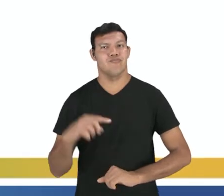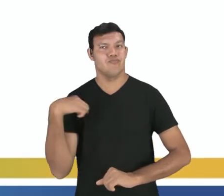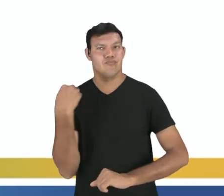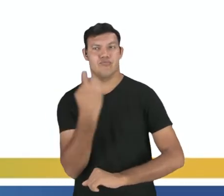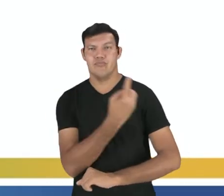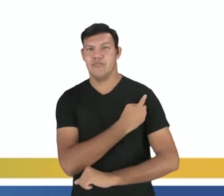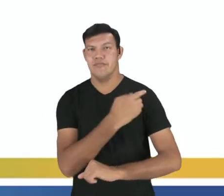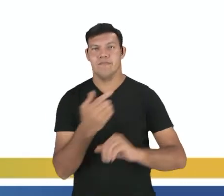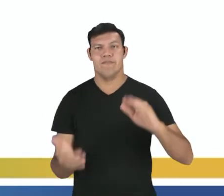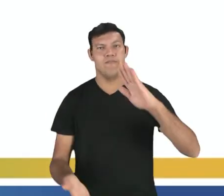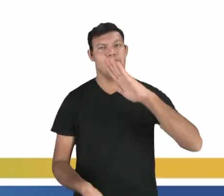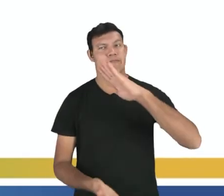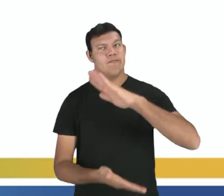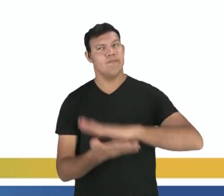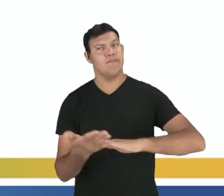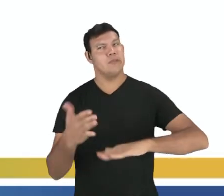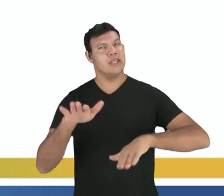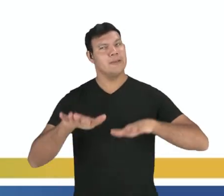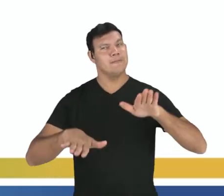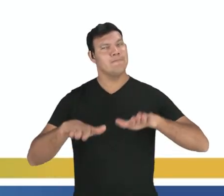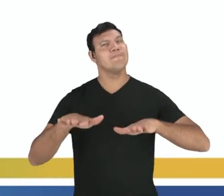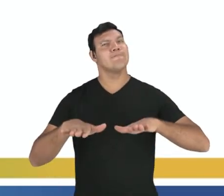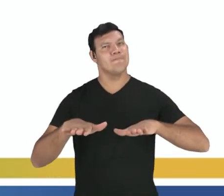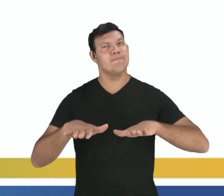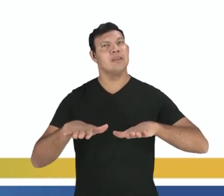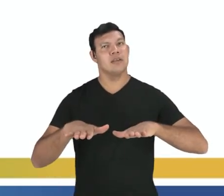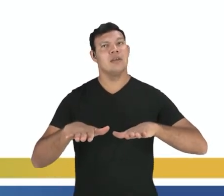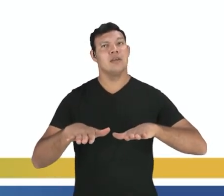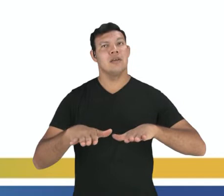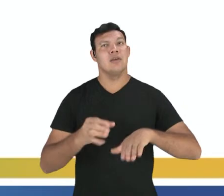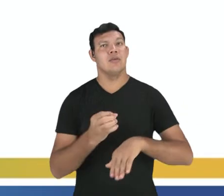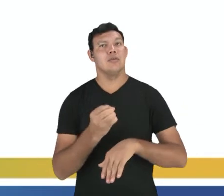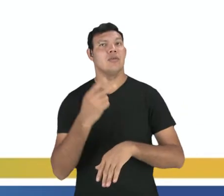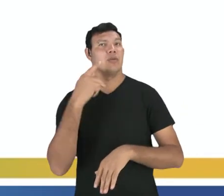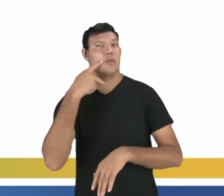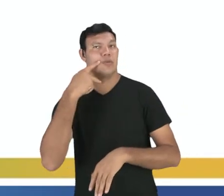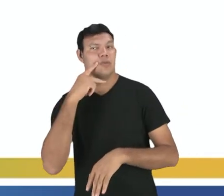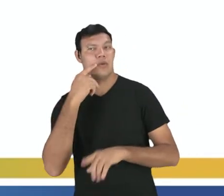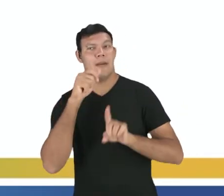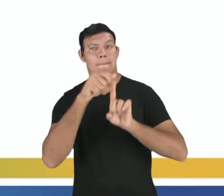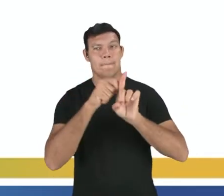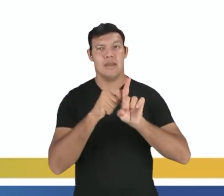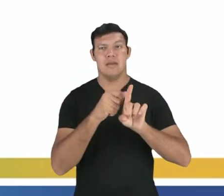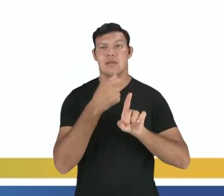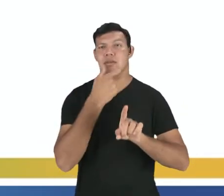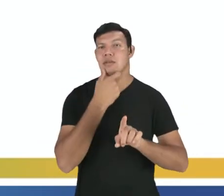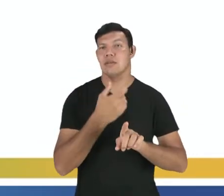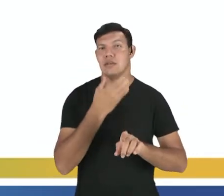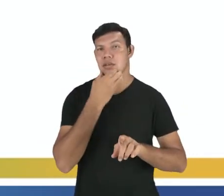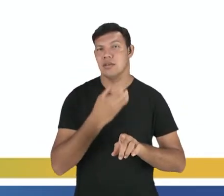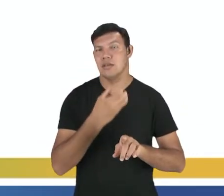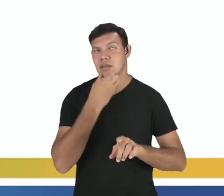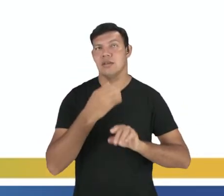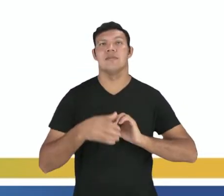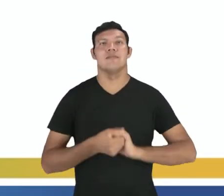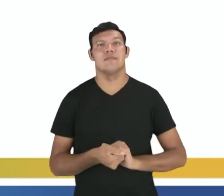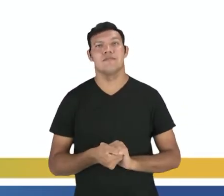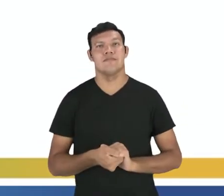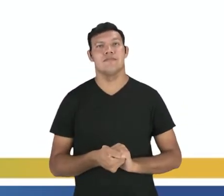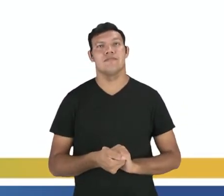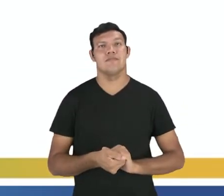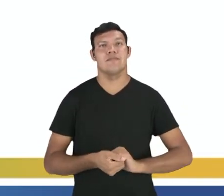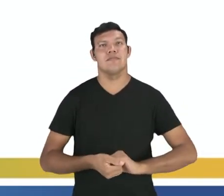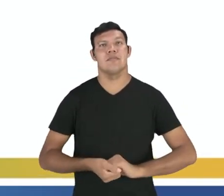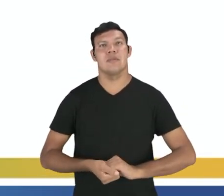December. Nós provavelmente não viajaremos para Fortaleza em dezembro. E na interrogativa, might